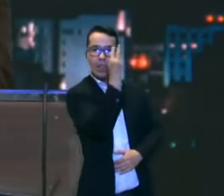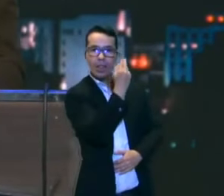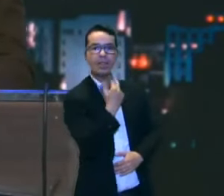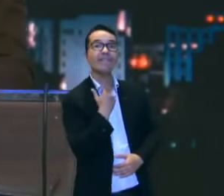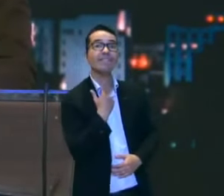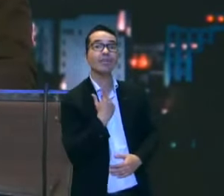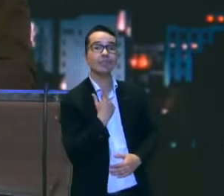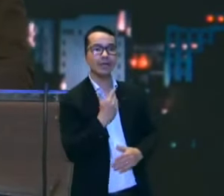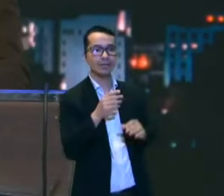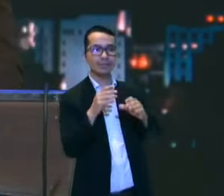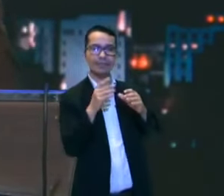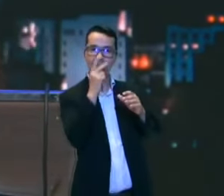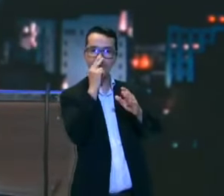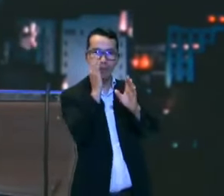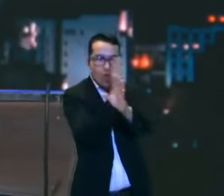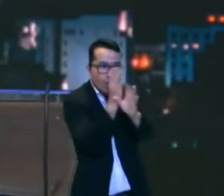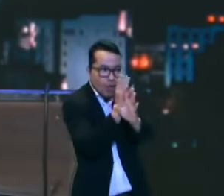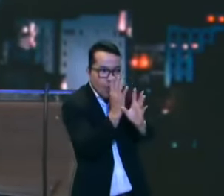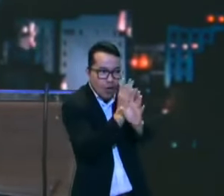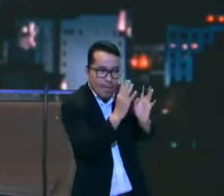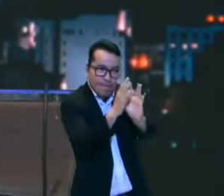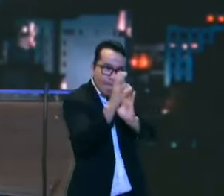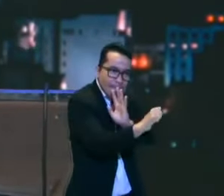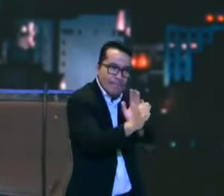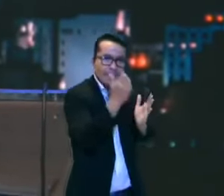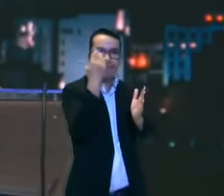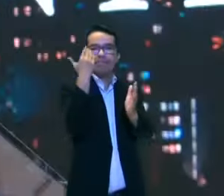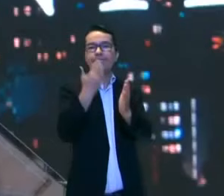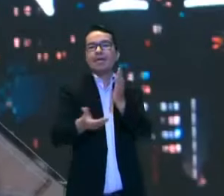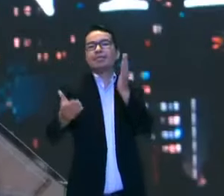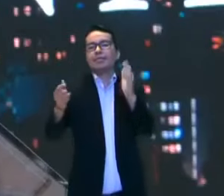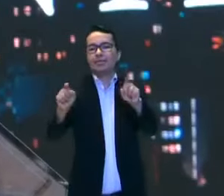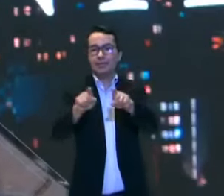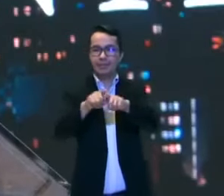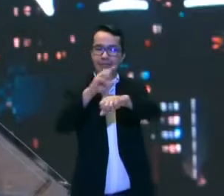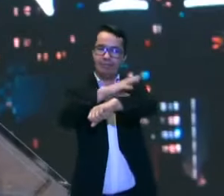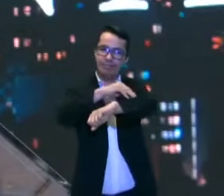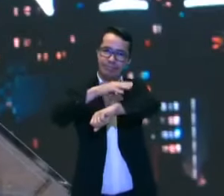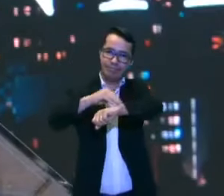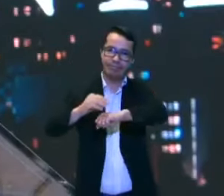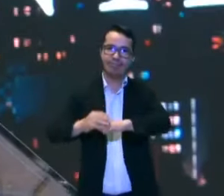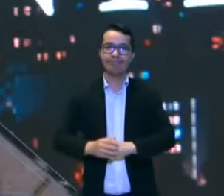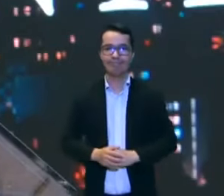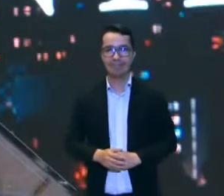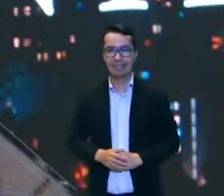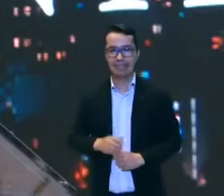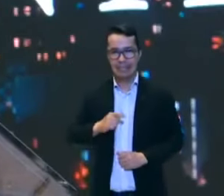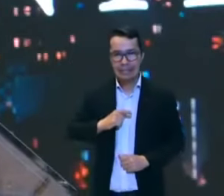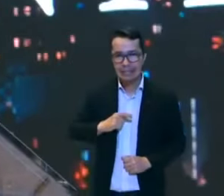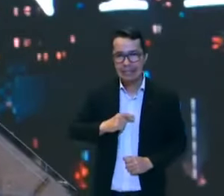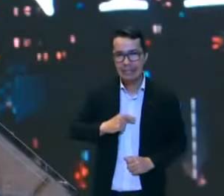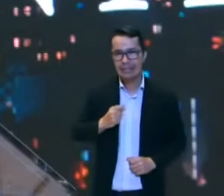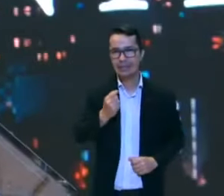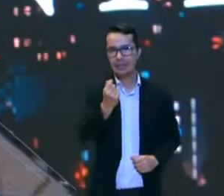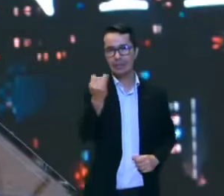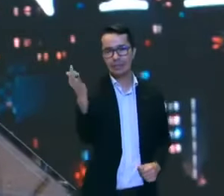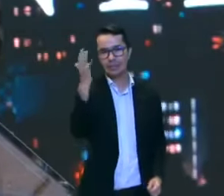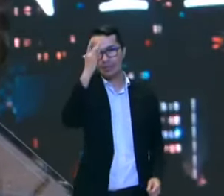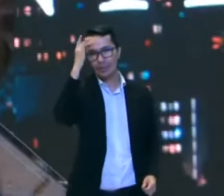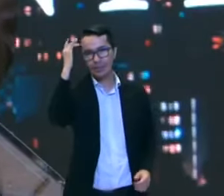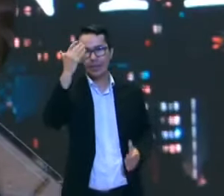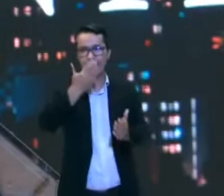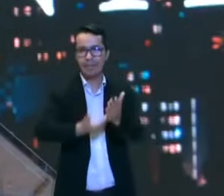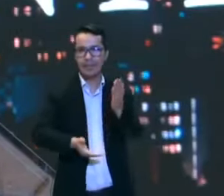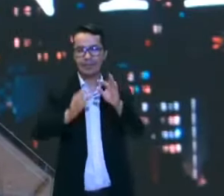gente perdendo bênçãos, perdendo a família, perdendo a casa, perdendo